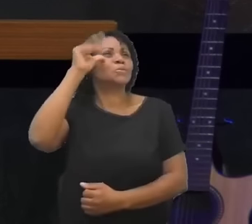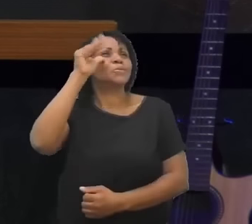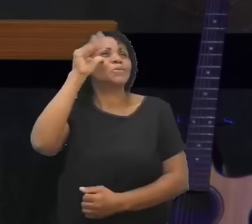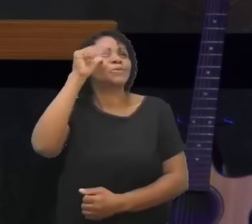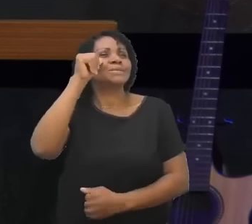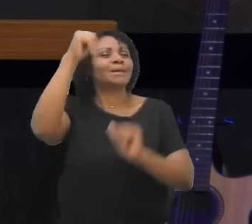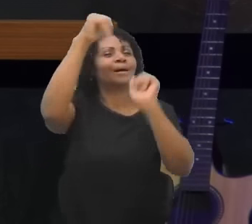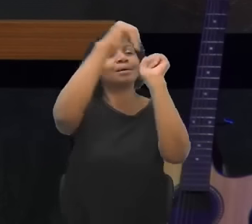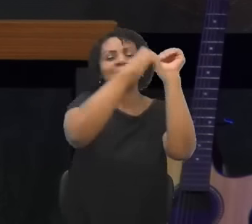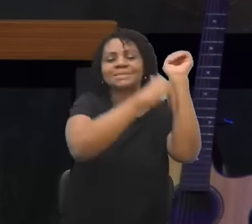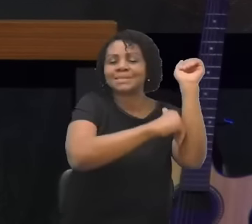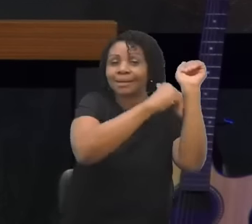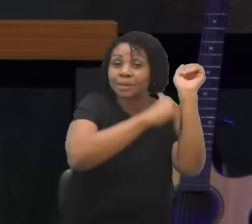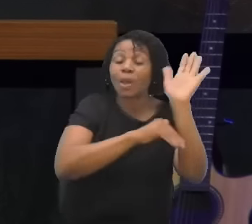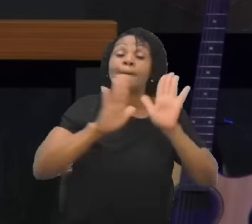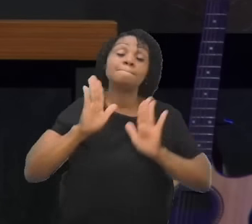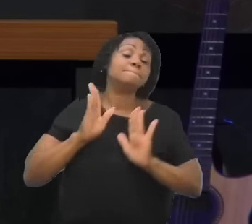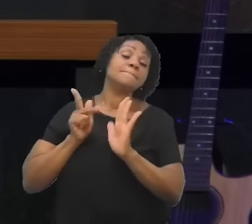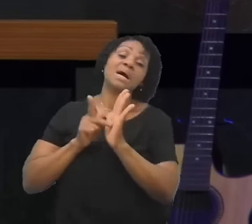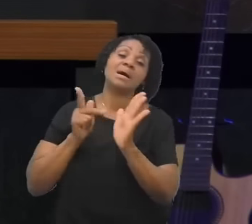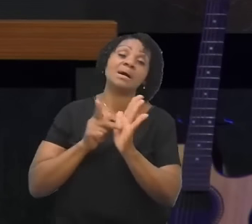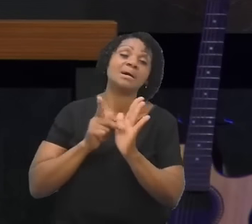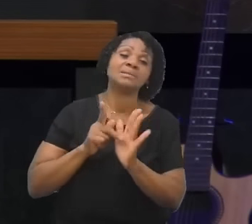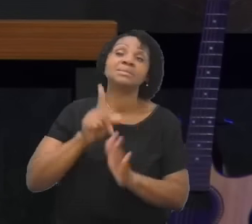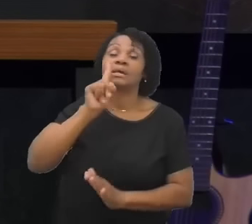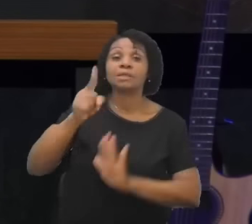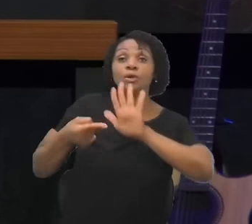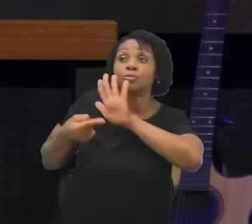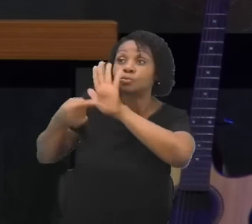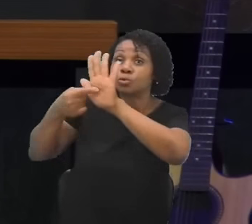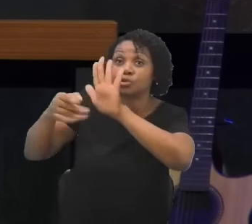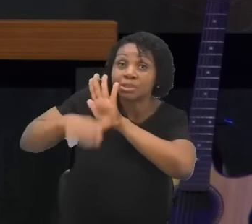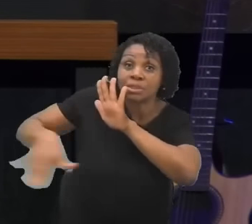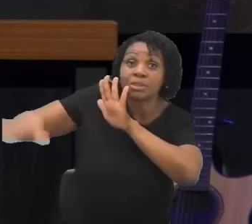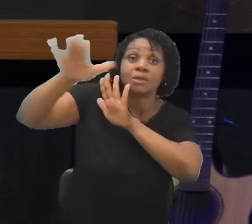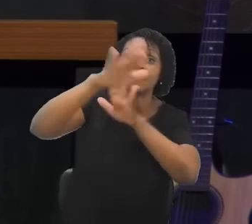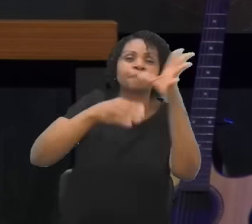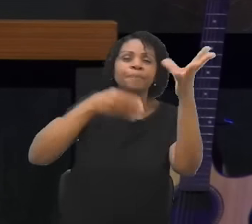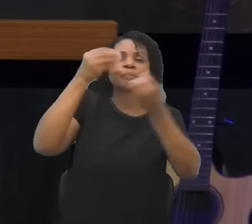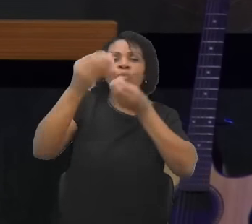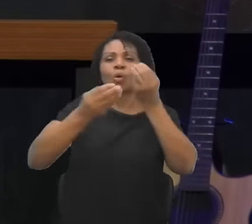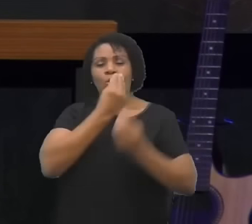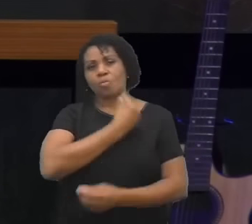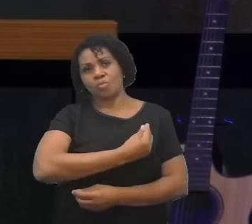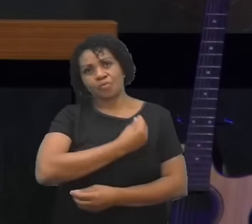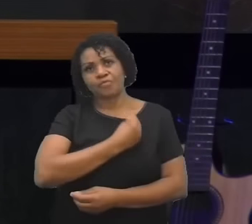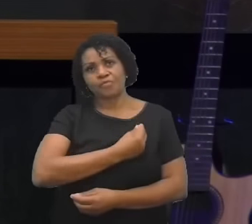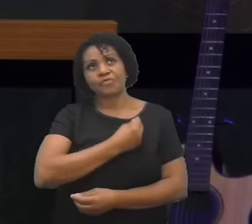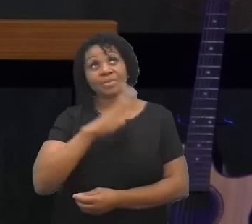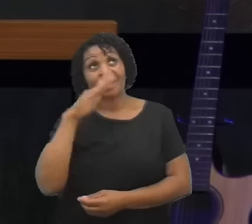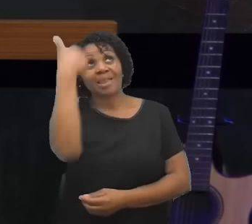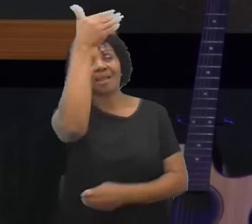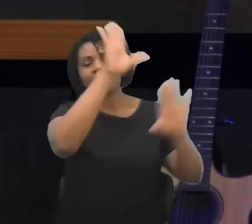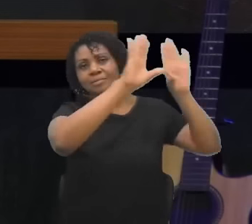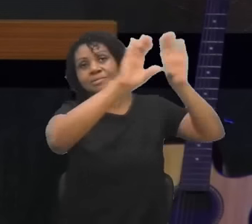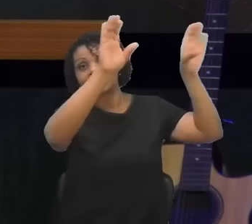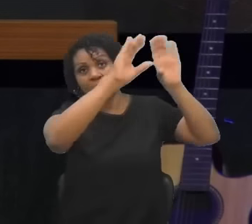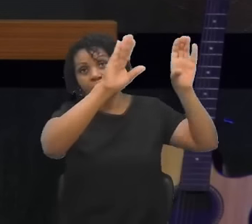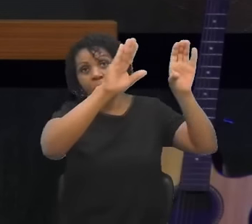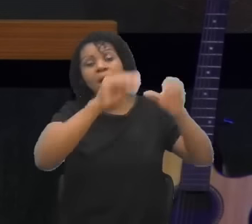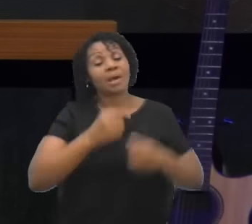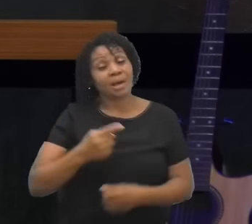curiosidades, mistérios. Mas o fato é que Deus está mostrando para a gente como vai ser a nossa vida do outro lado. A gente